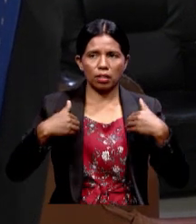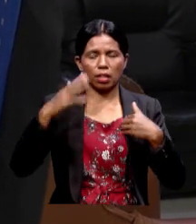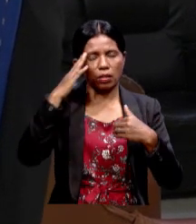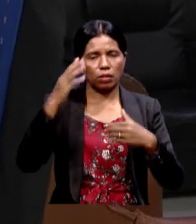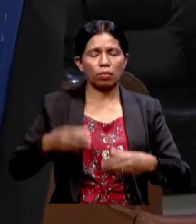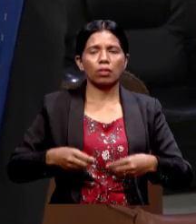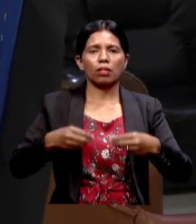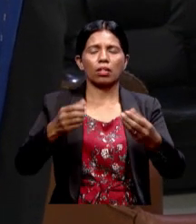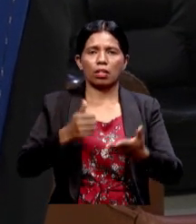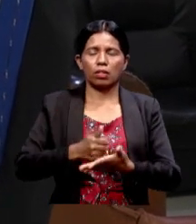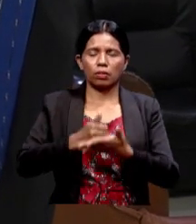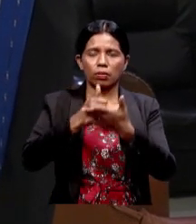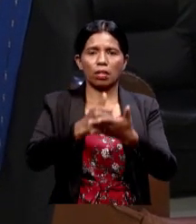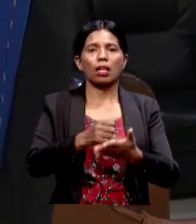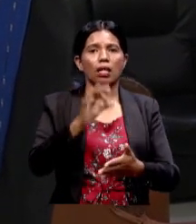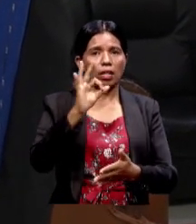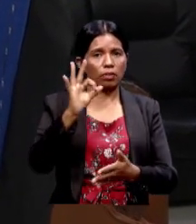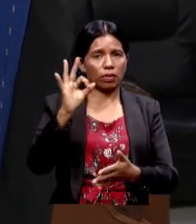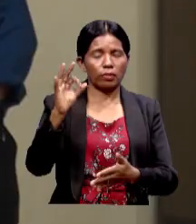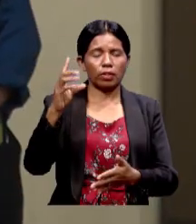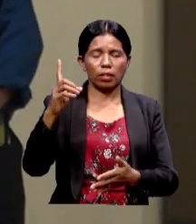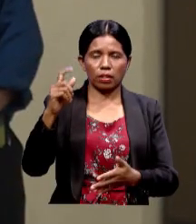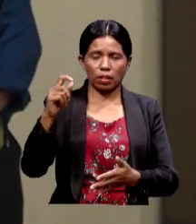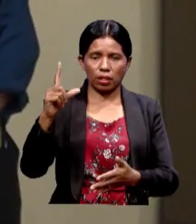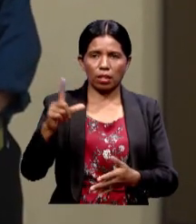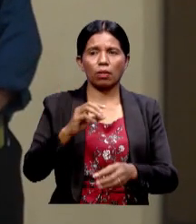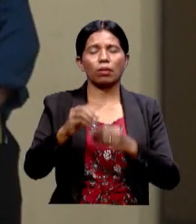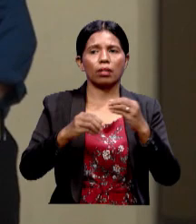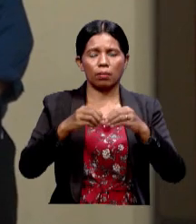atufotan apoio ba FFDTL, Liu-Liu, área marítima.